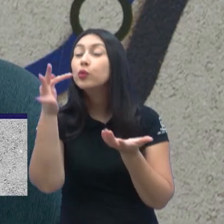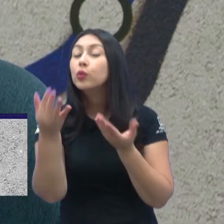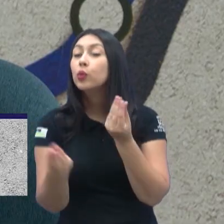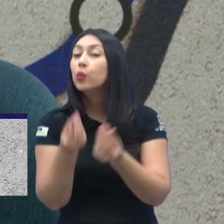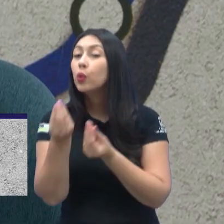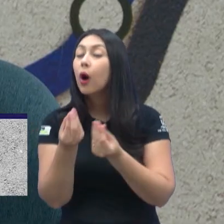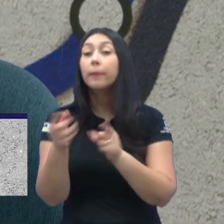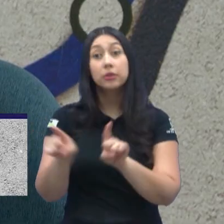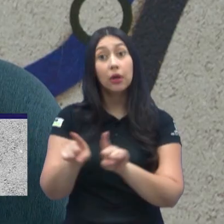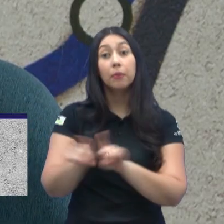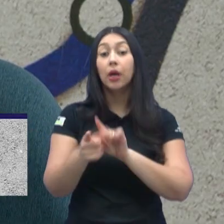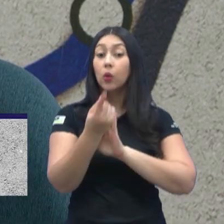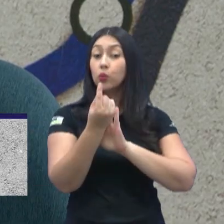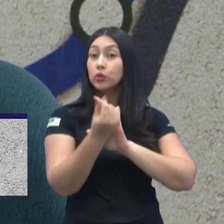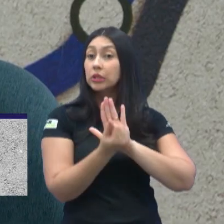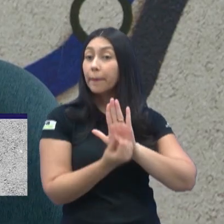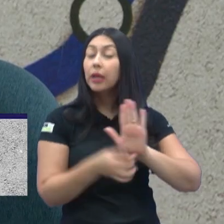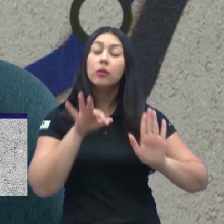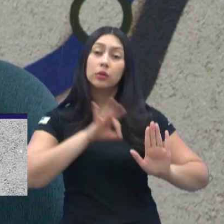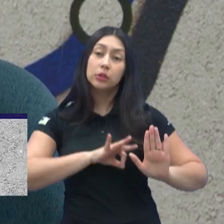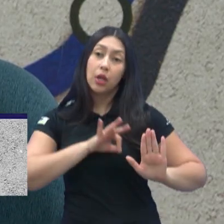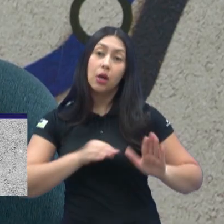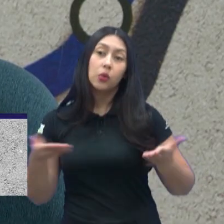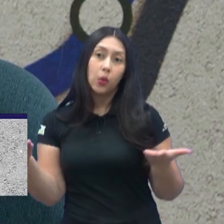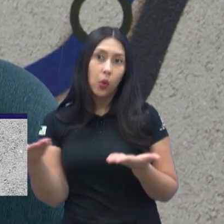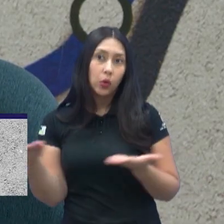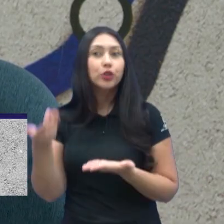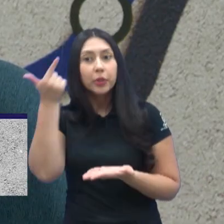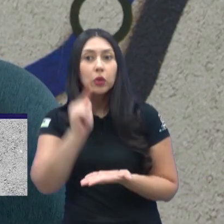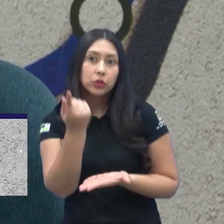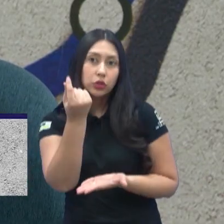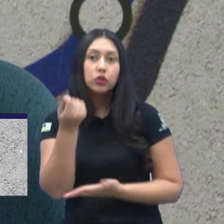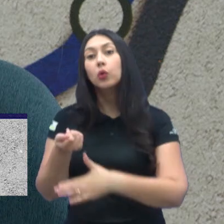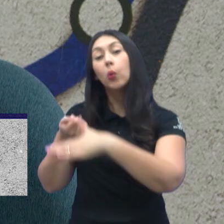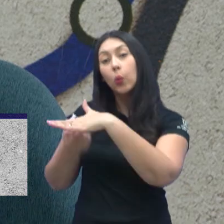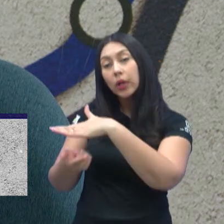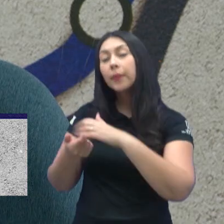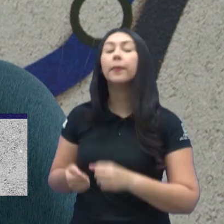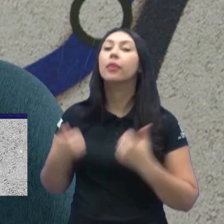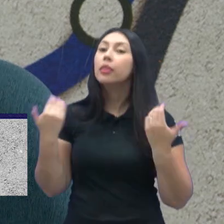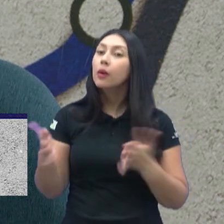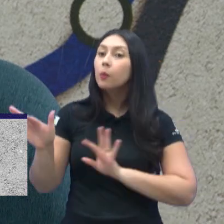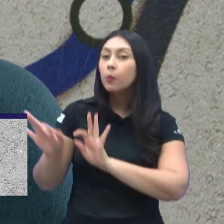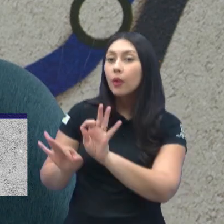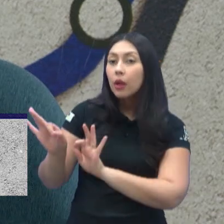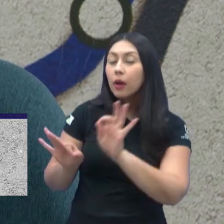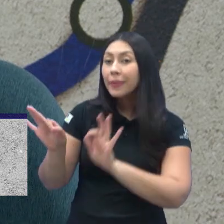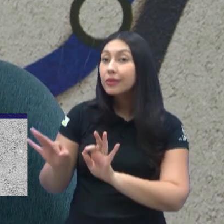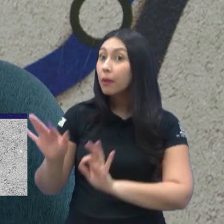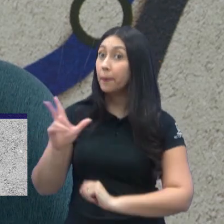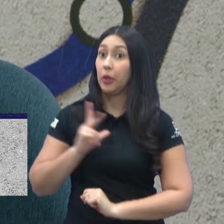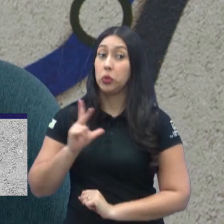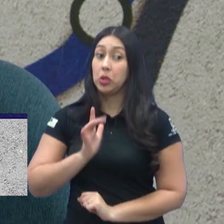sua condição financeira para estar fazendo um recolhimento hoje. Então, o planejamento previdenciário, ele é individual e